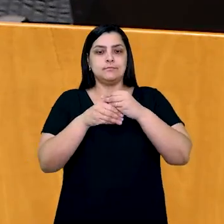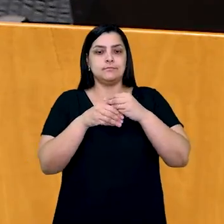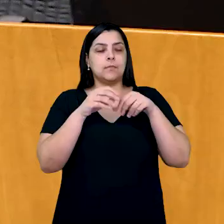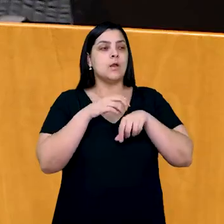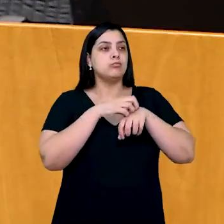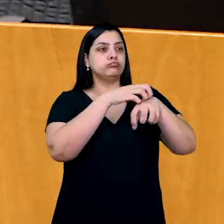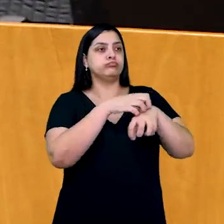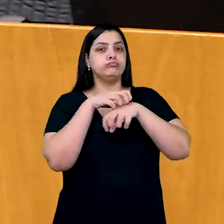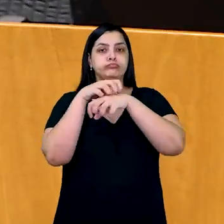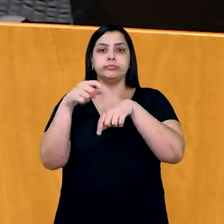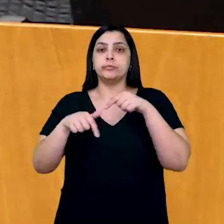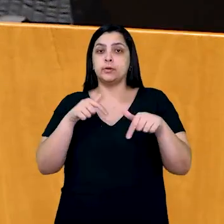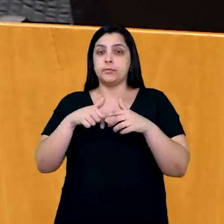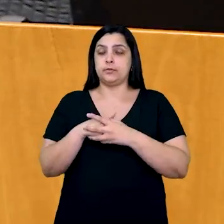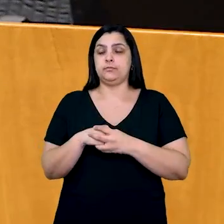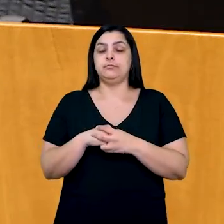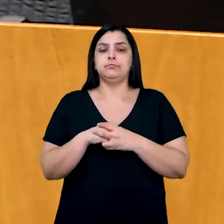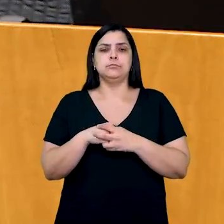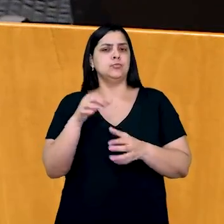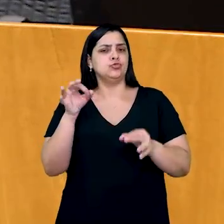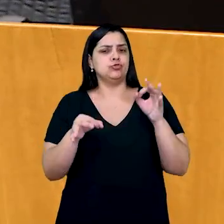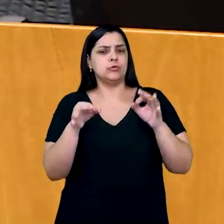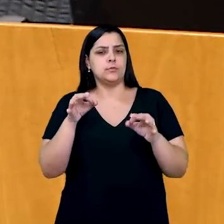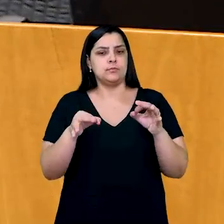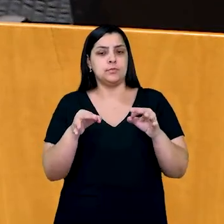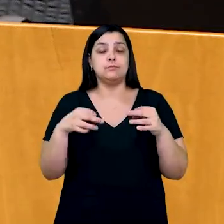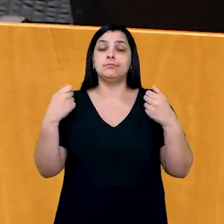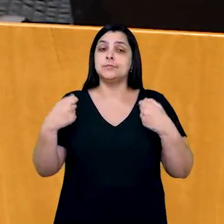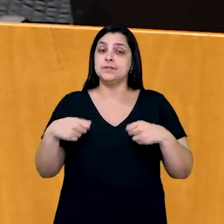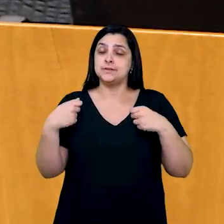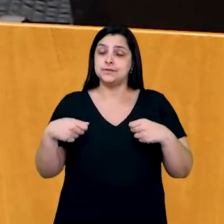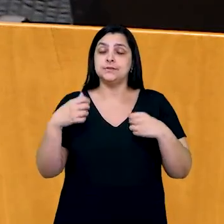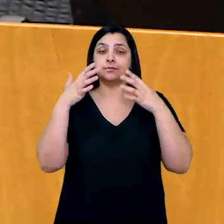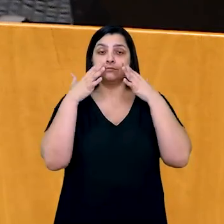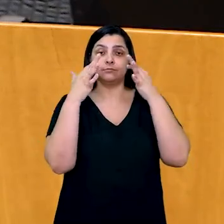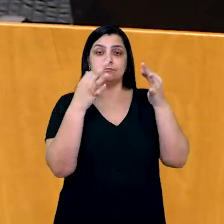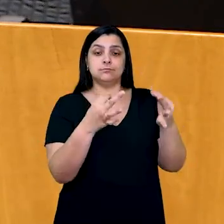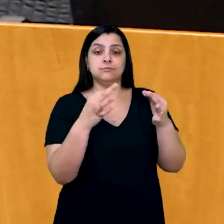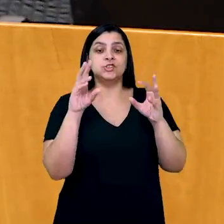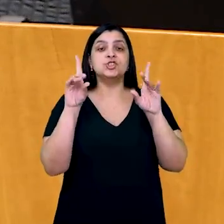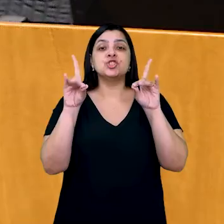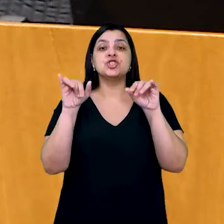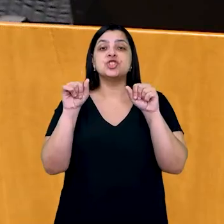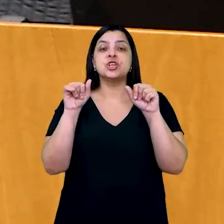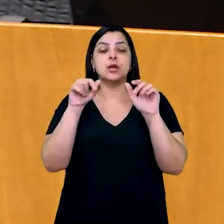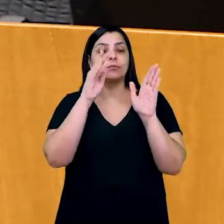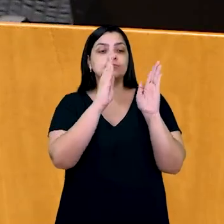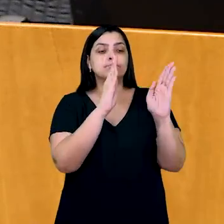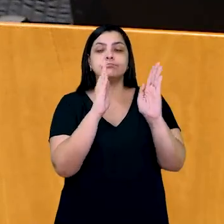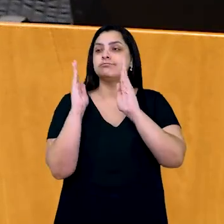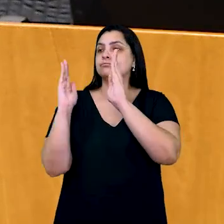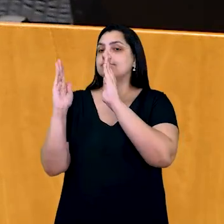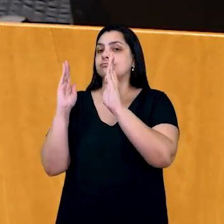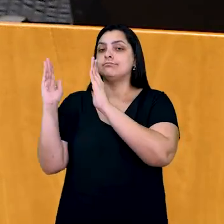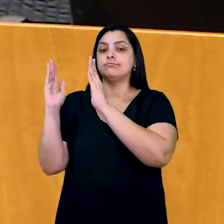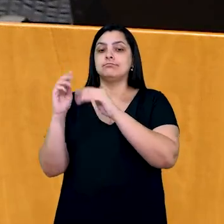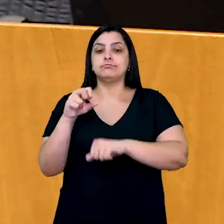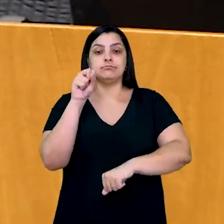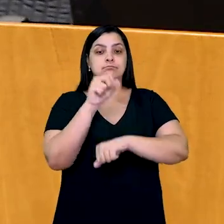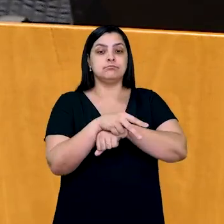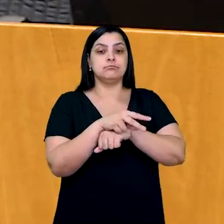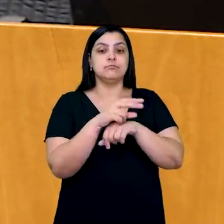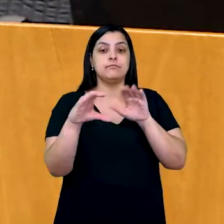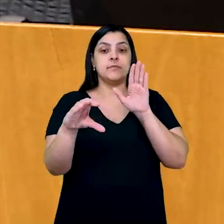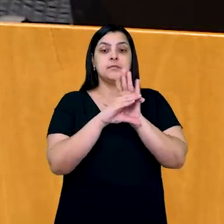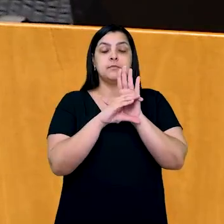de deslocamento. Para o julgamento desse caso, foi necessário se atentar a datas. Isso porque, até a entrada em vigor